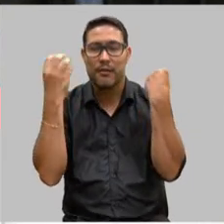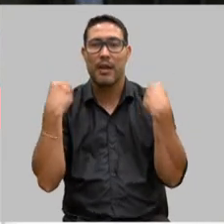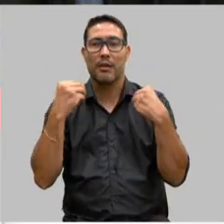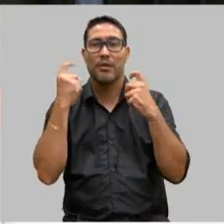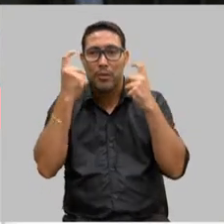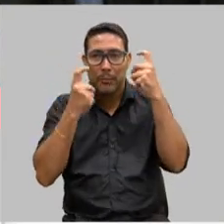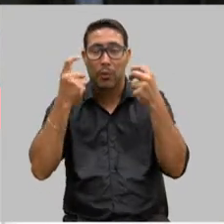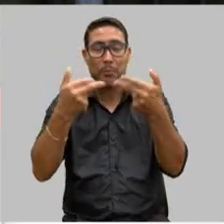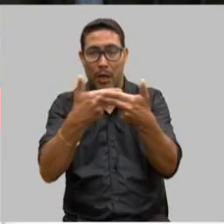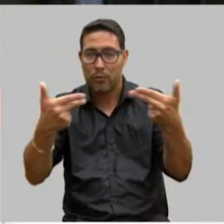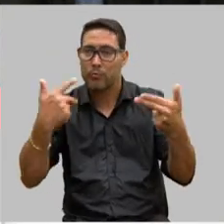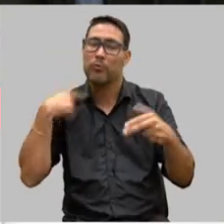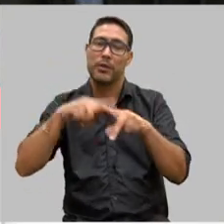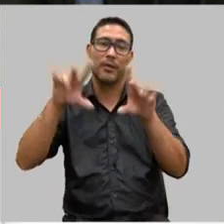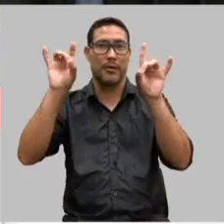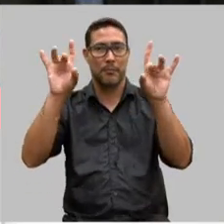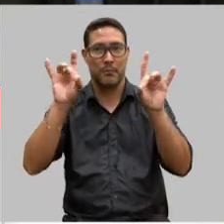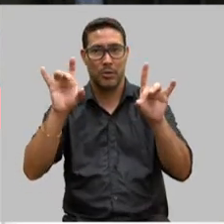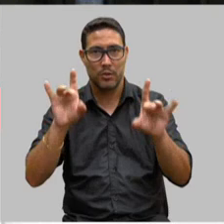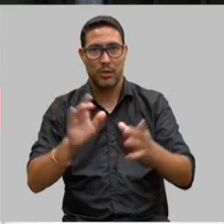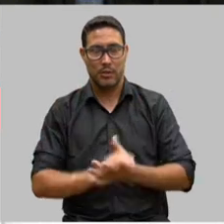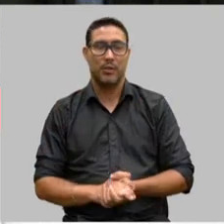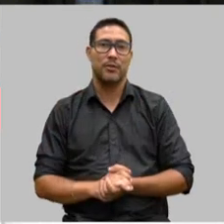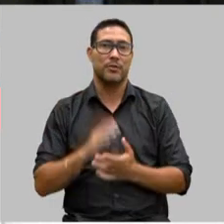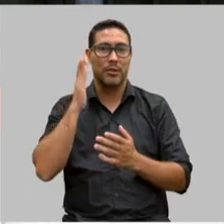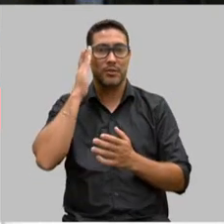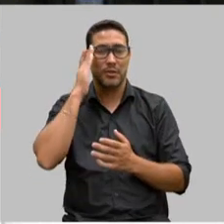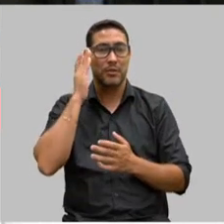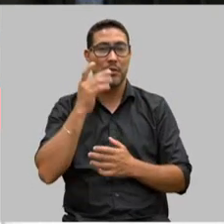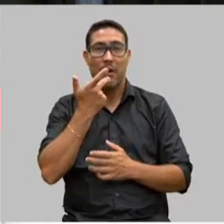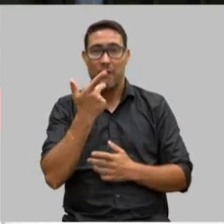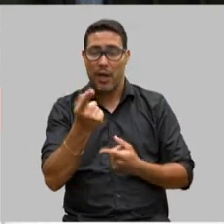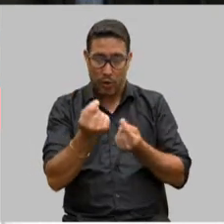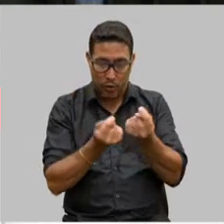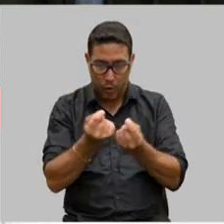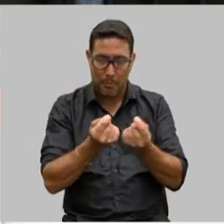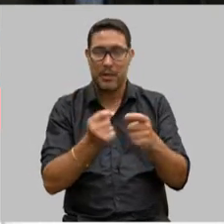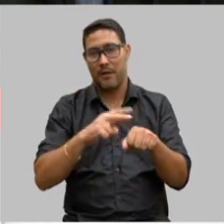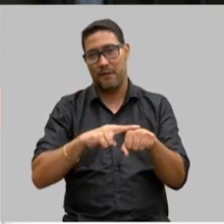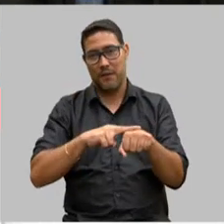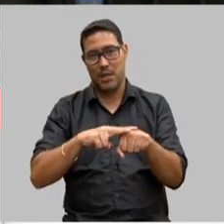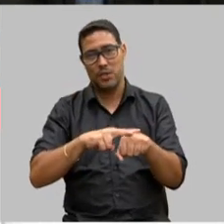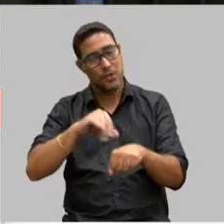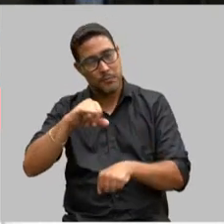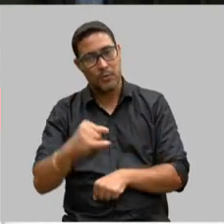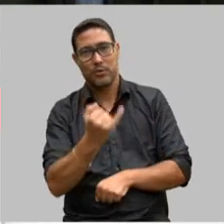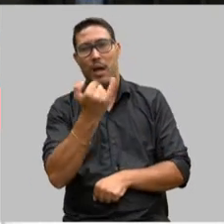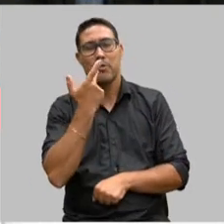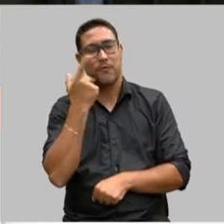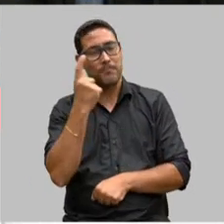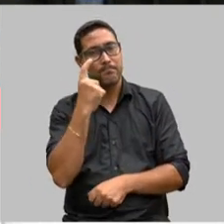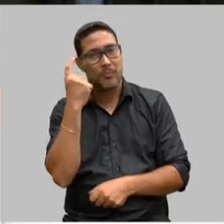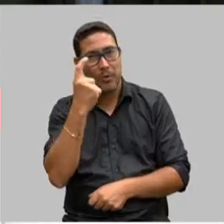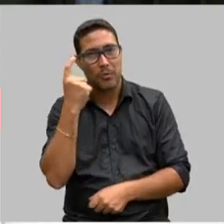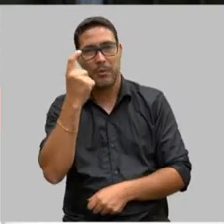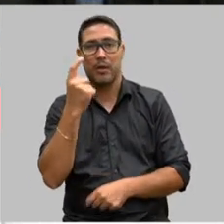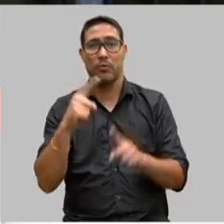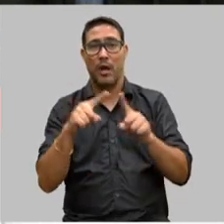muito preocupado quando falo economia verde e oportunidade. Eu vou falar para vocês, a